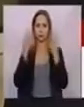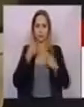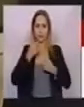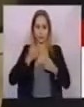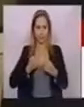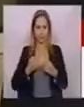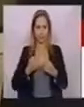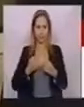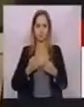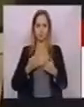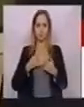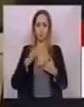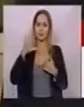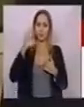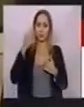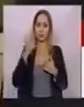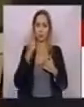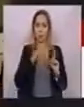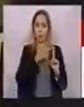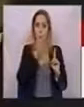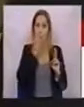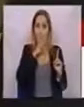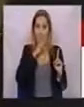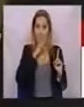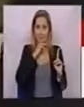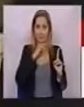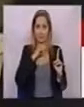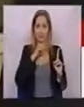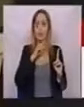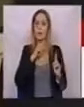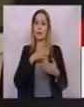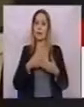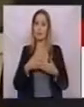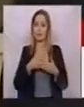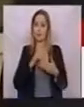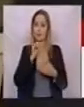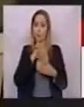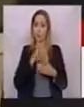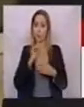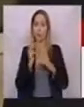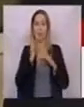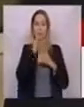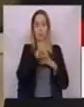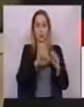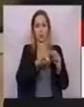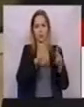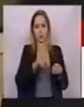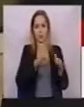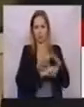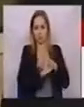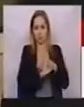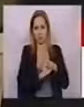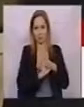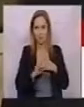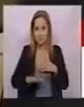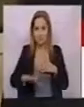afirmação, aquilo que aconteceu com uma mãe que perdeu a sua criança quando foi ao Hospital da Guarda. Ora, estas